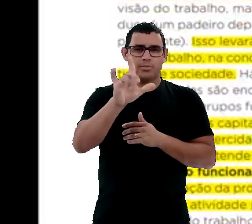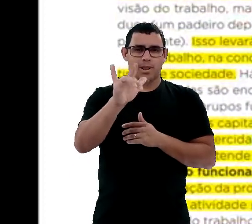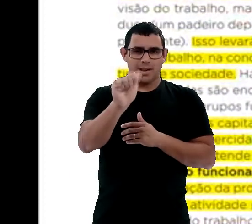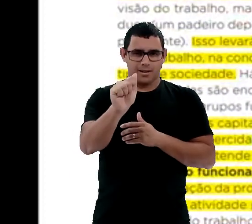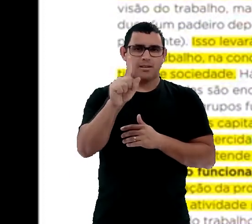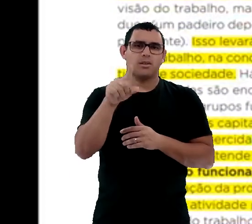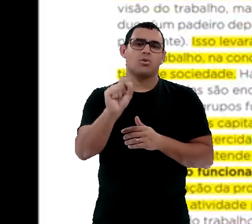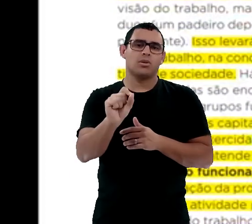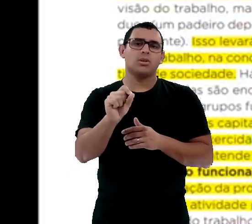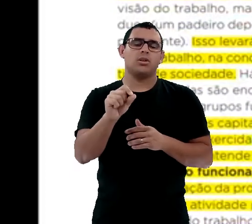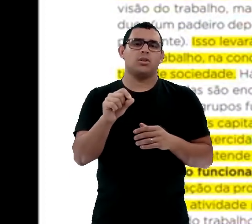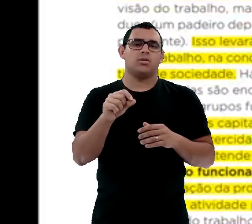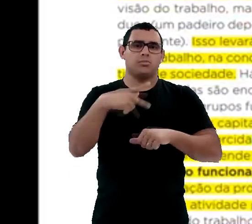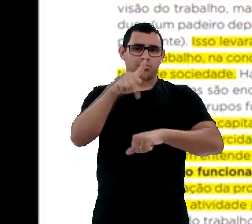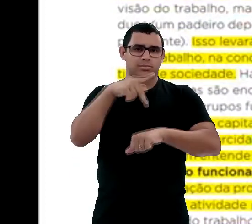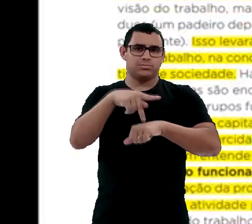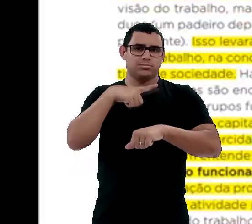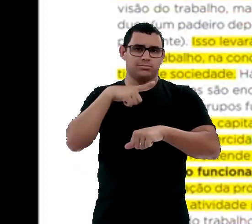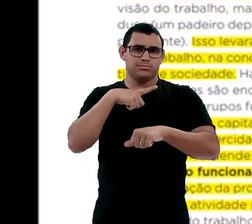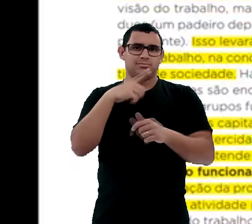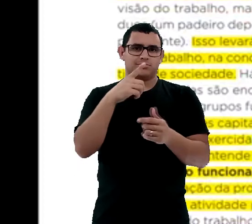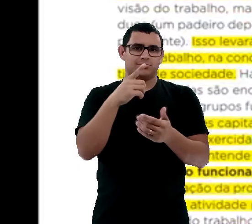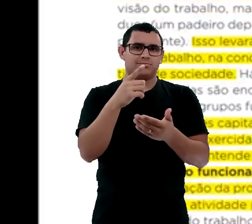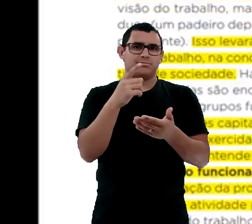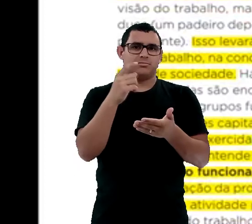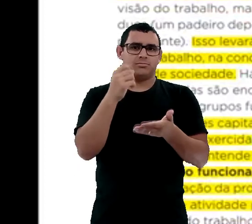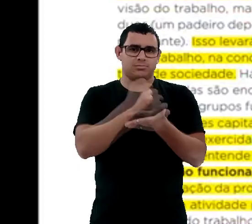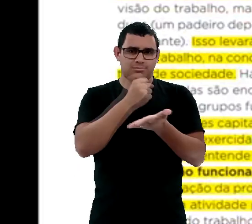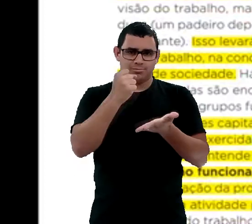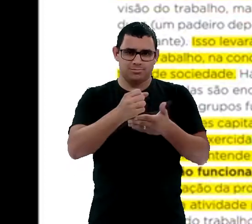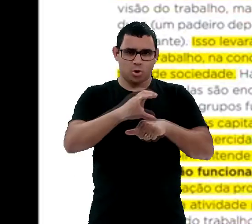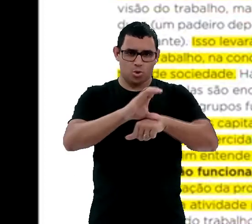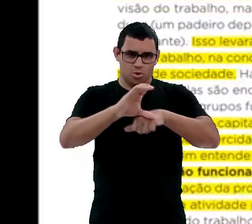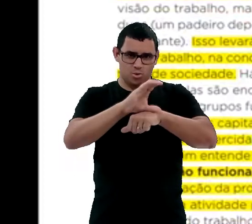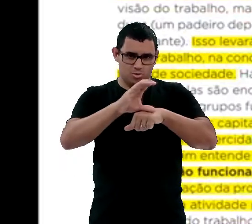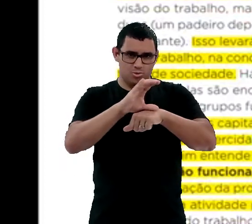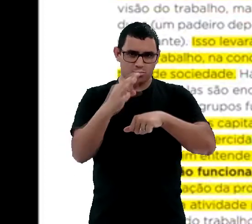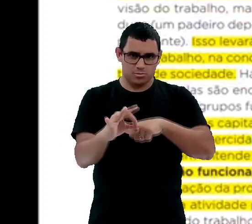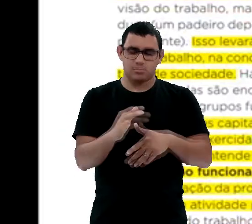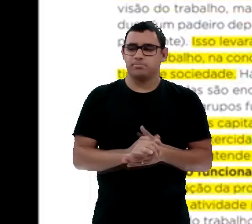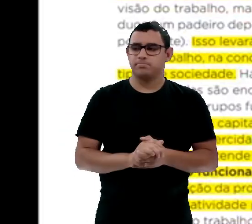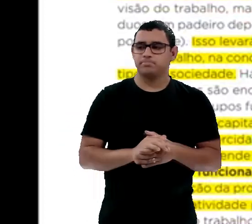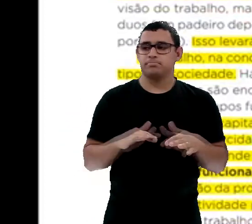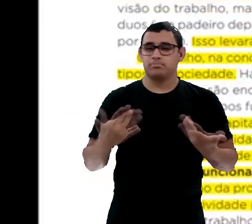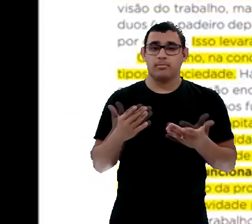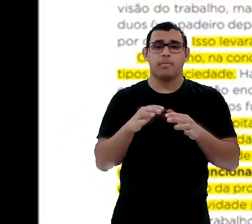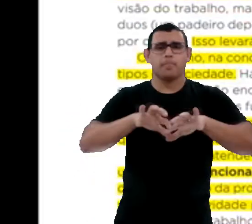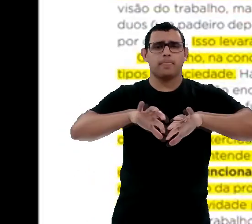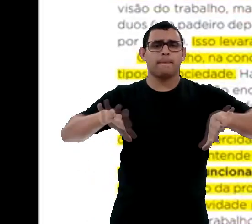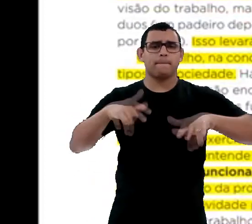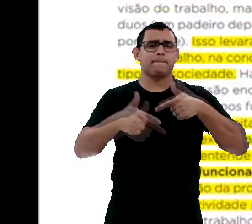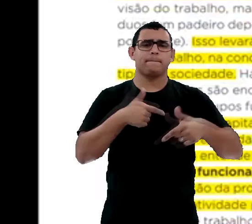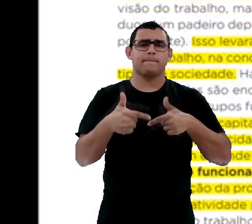Vamos começando com Durkheim, que concentra sua atenção na divisão do trabalho. Então, como divisão do trabalho, nós entendemos que